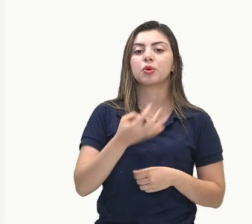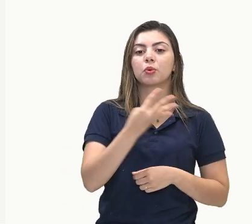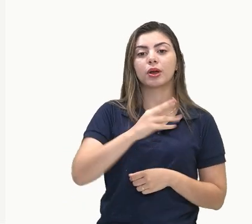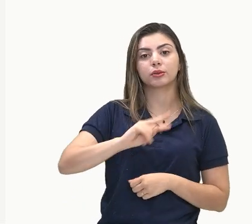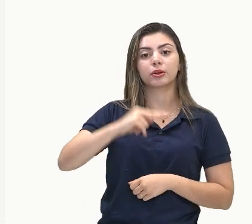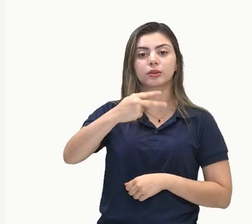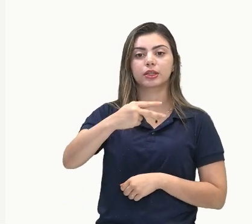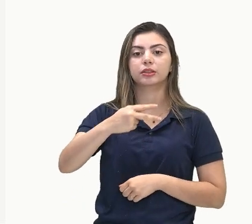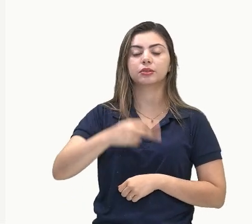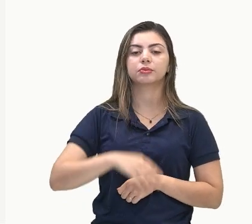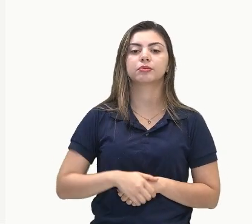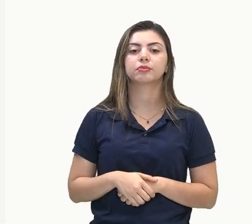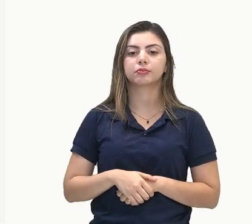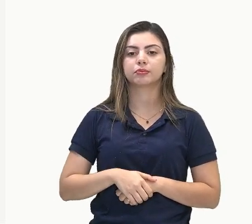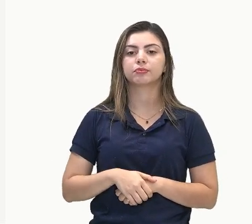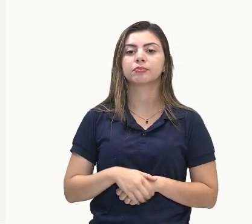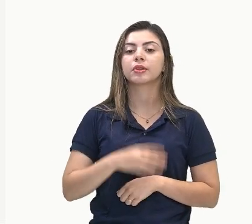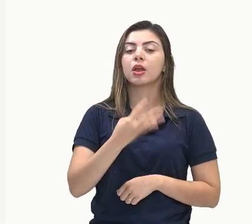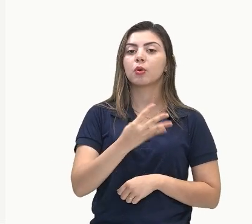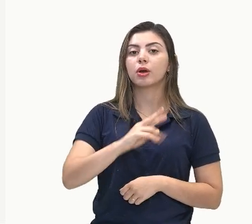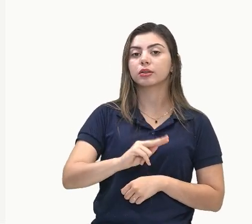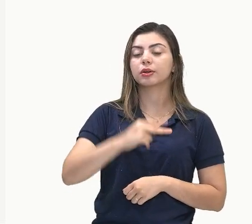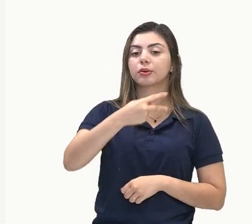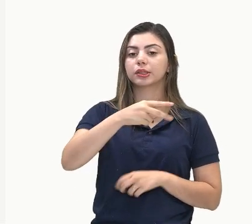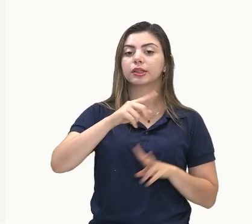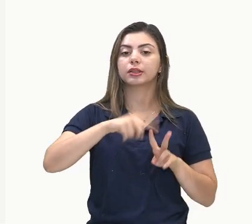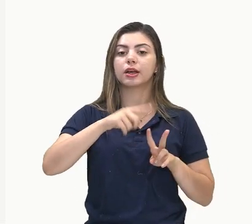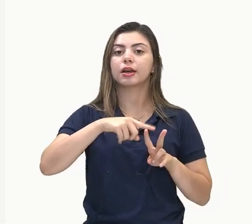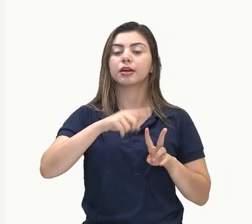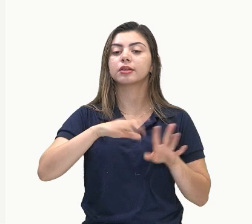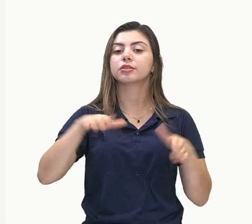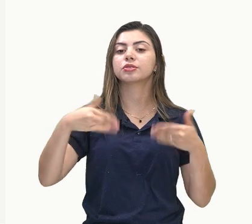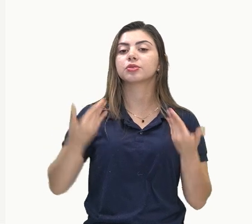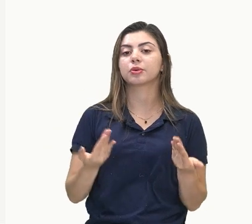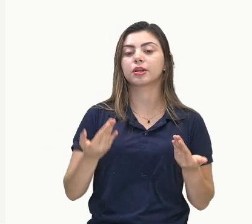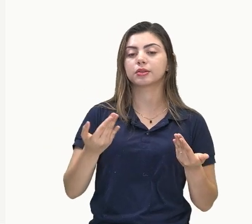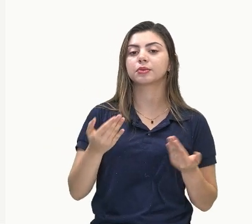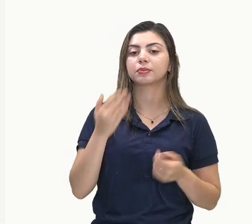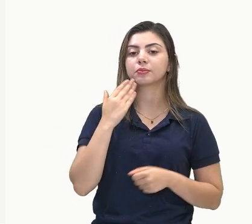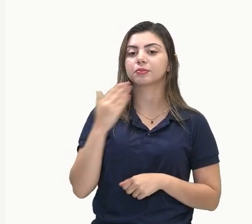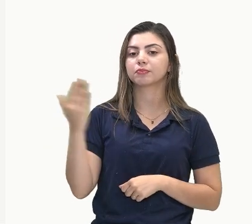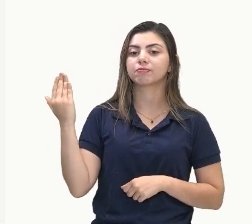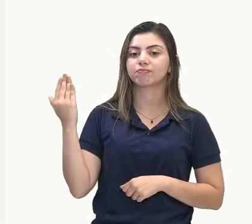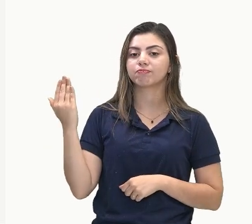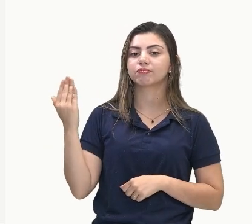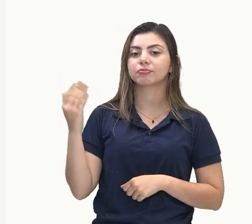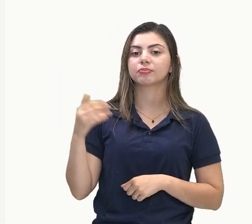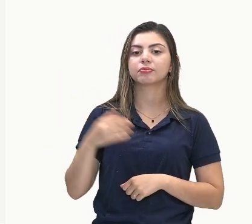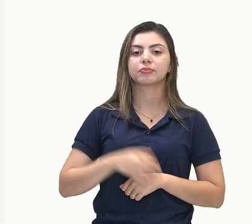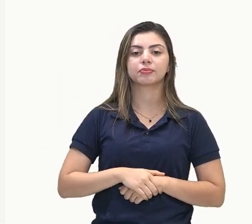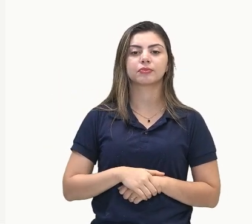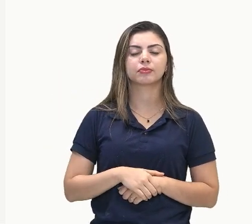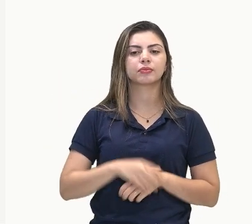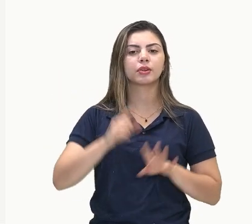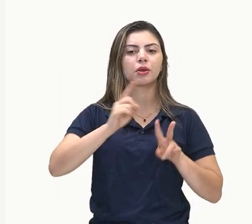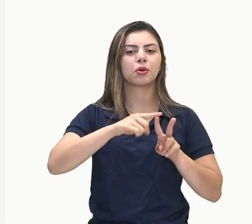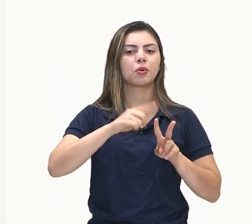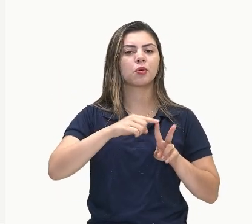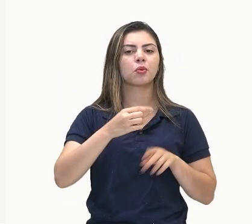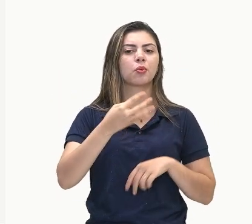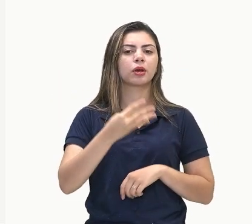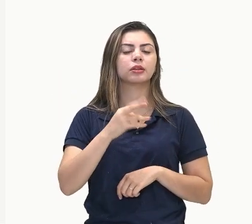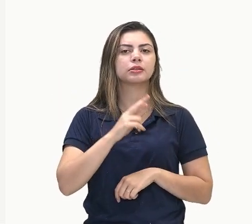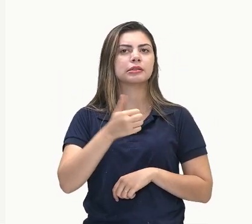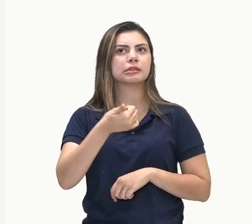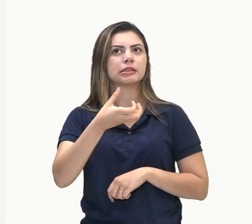quadrado. 4 ao quadrado, né? Vou tirar a raiz quadrada desse cidadão aqui, só simplificar expoente com y. 4 ao quadrado seria